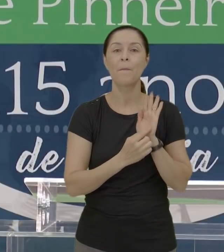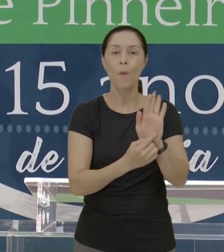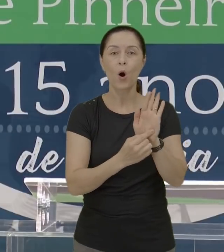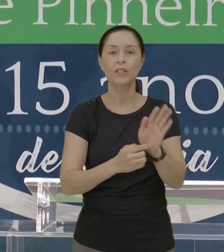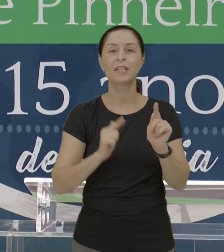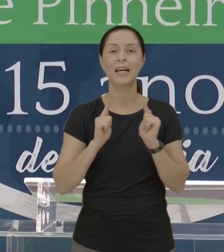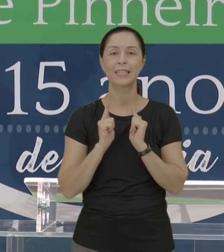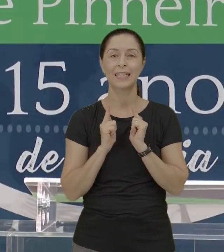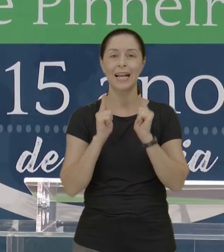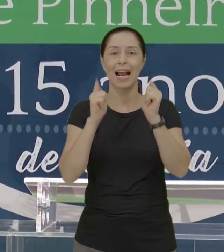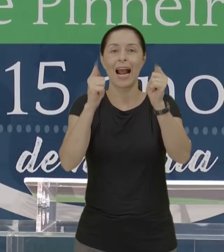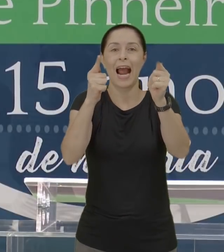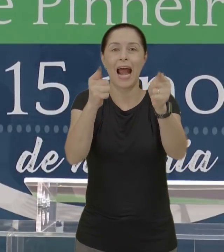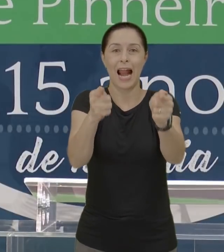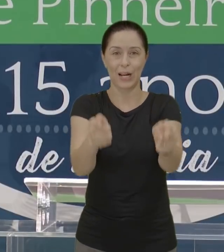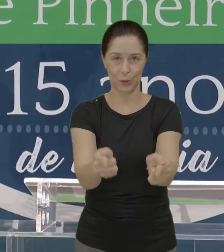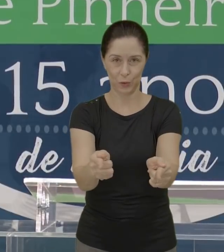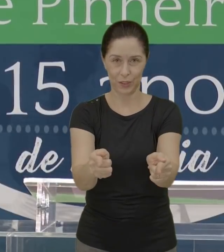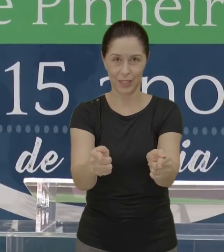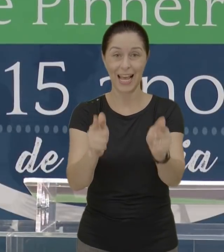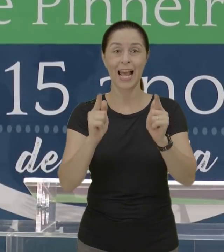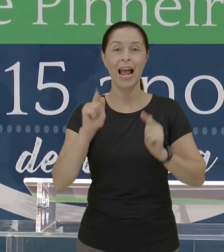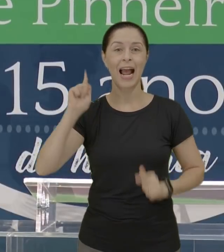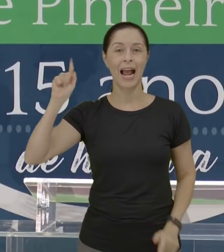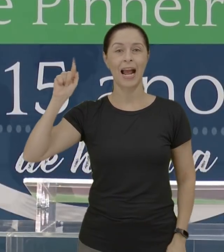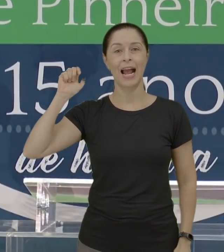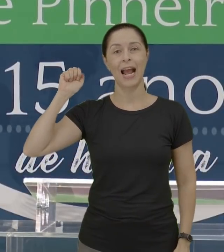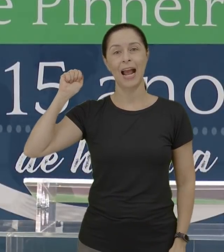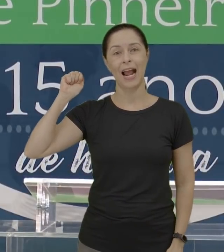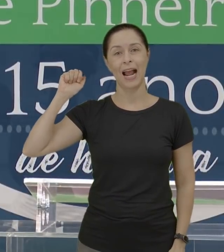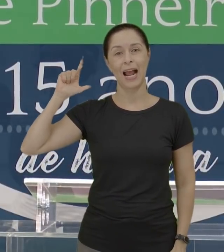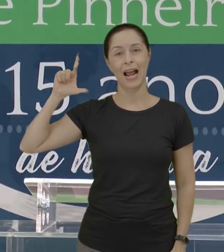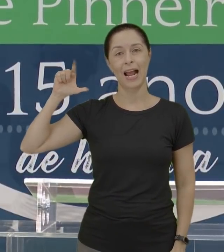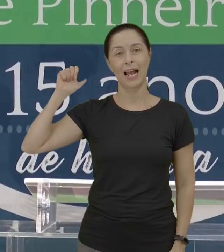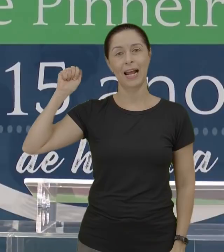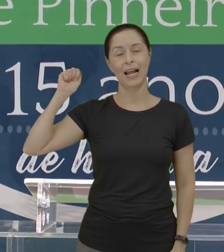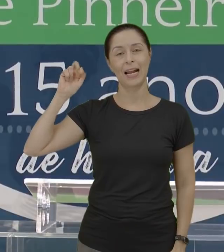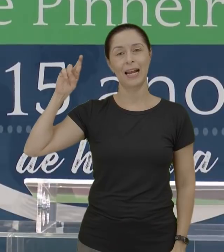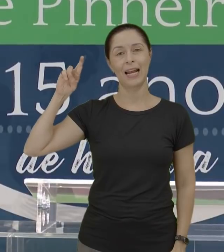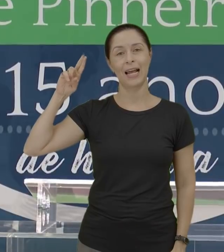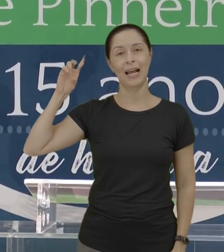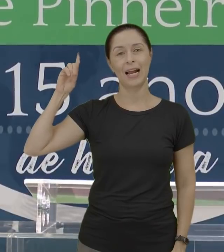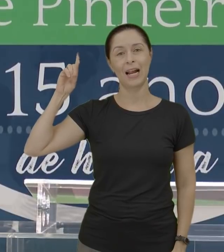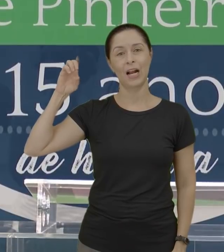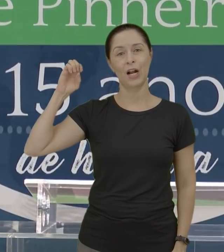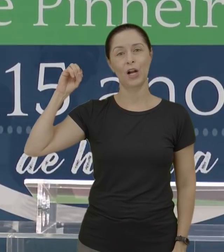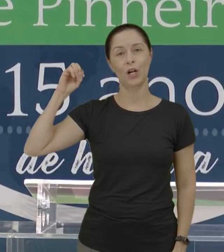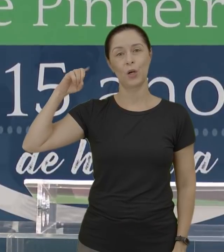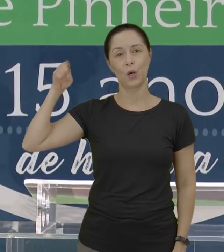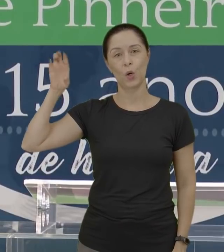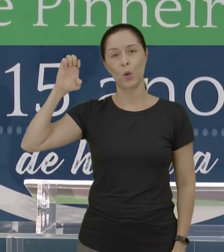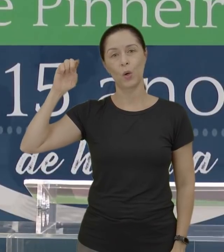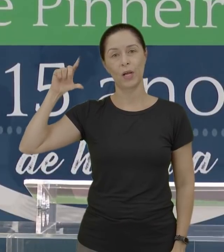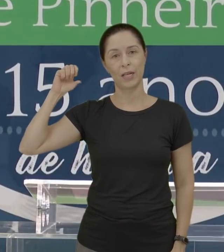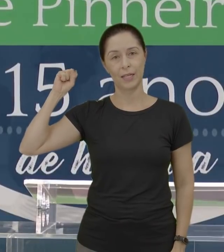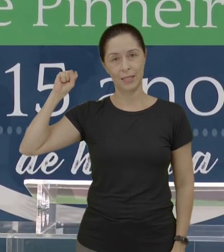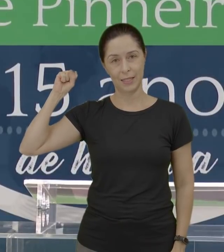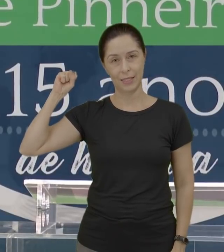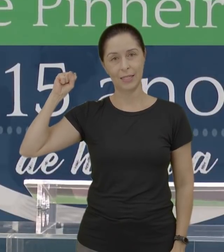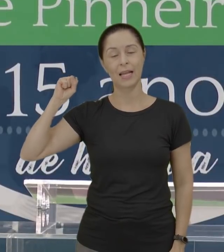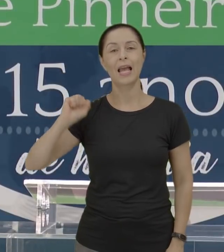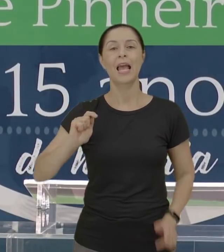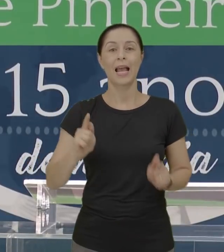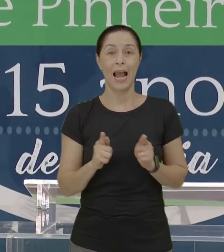quando você socorre, quando você abençoa, quando você estende a mão, quando você abre o bolso, quando você abre o coração, quando você